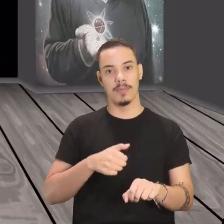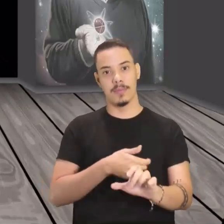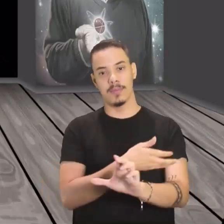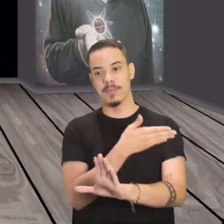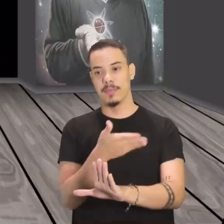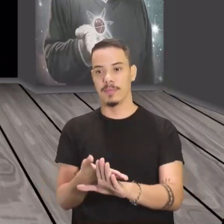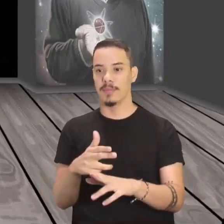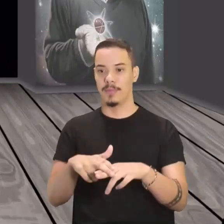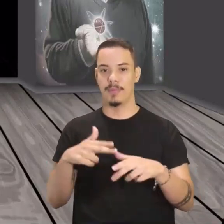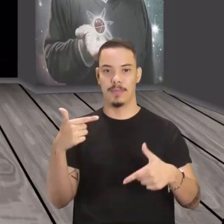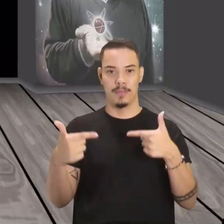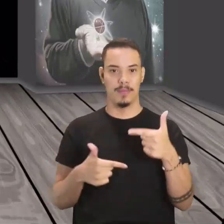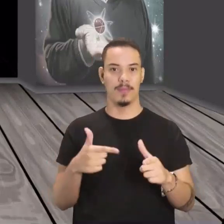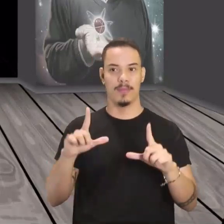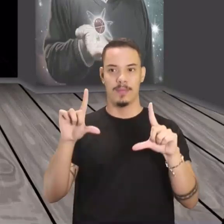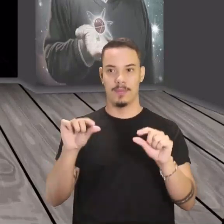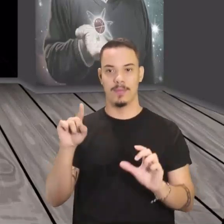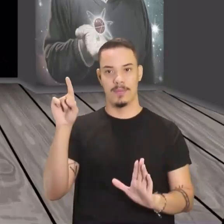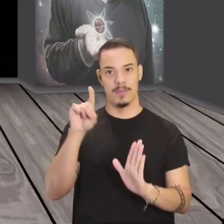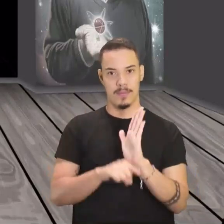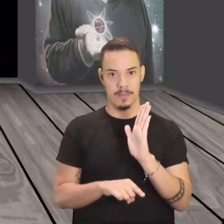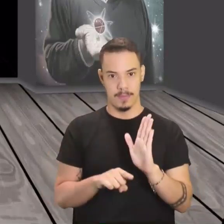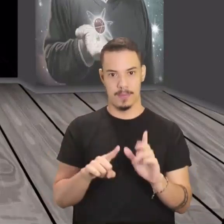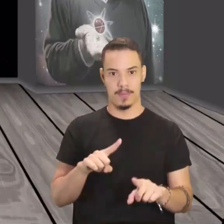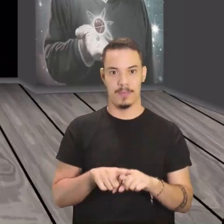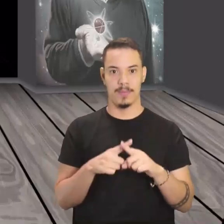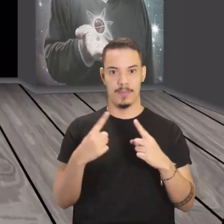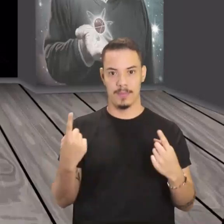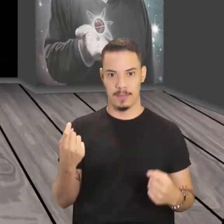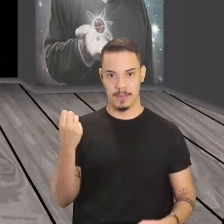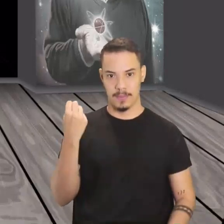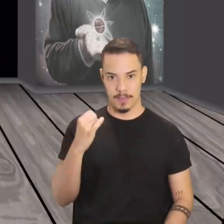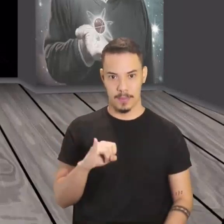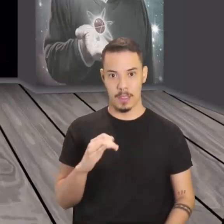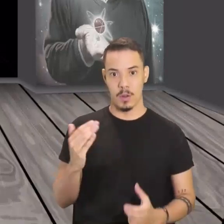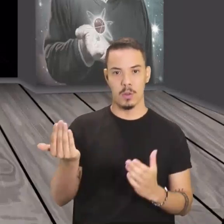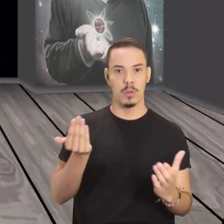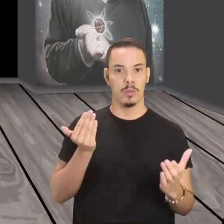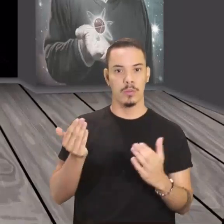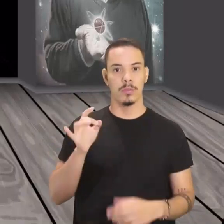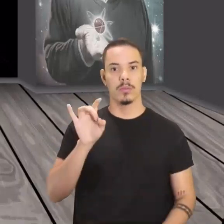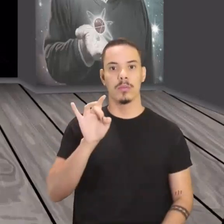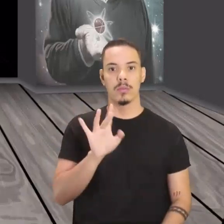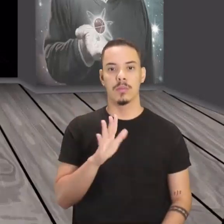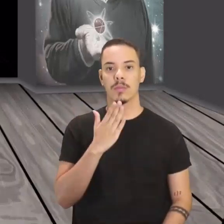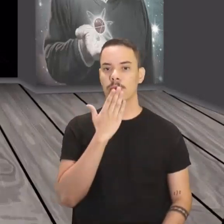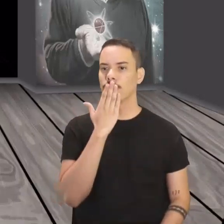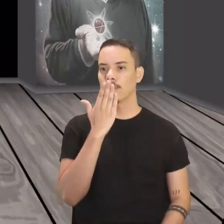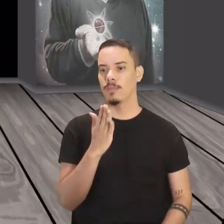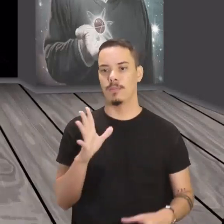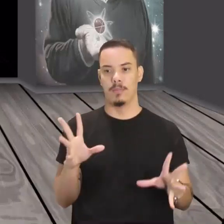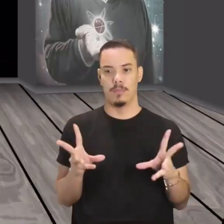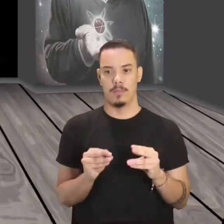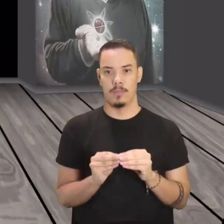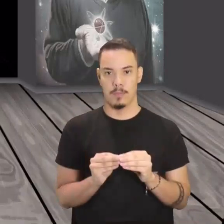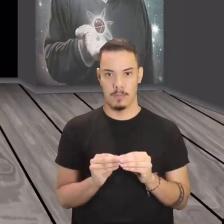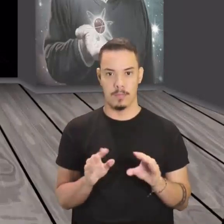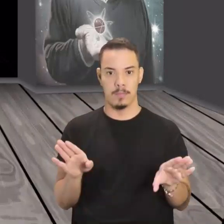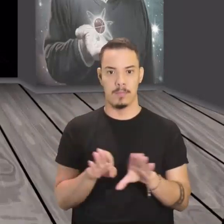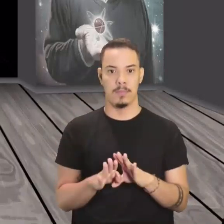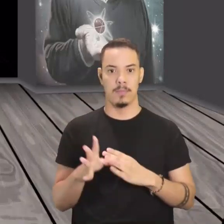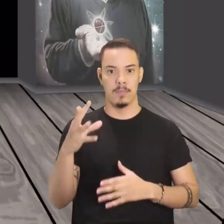Então, o trabalho é bem menor. Exato, mas como ali pediu só para comparar, né? Ali como pediu só para comparar ali